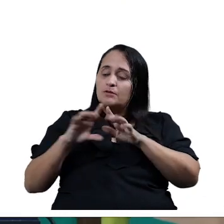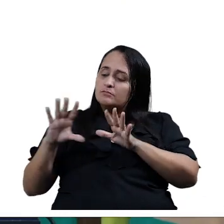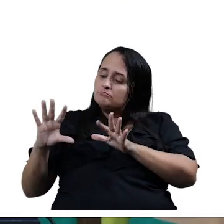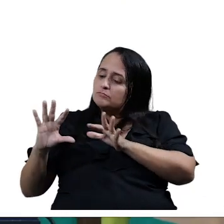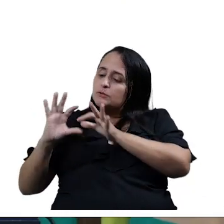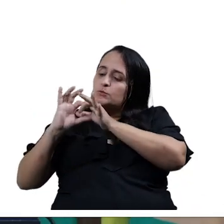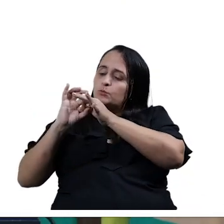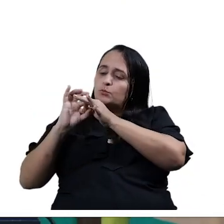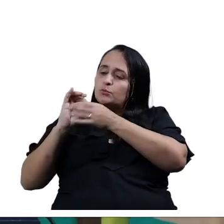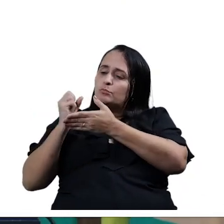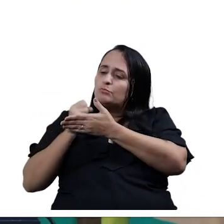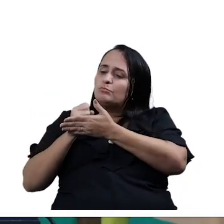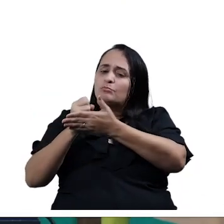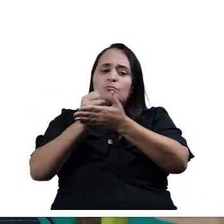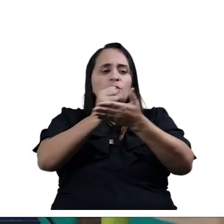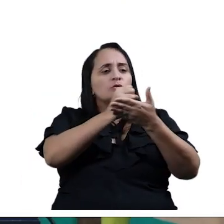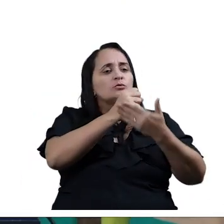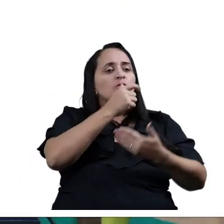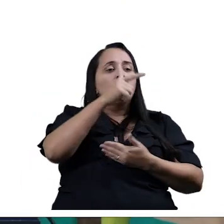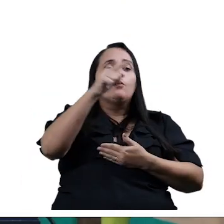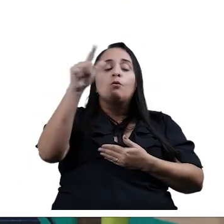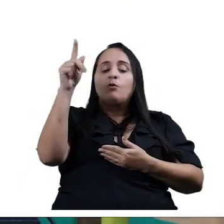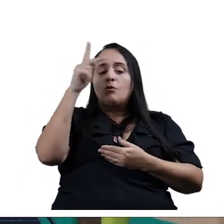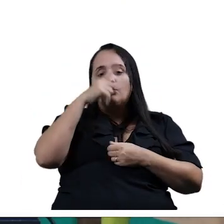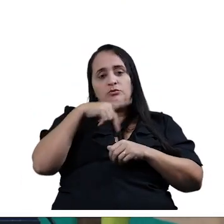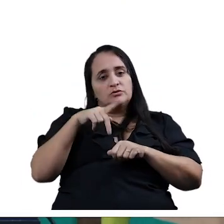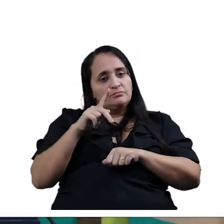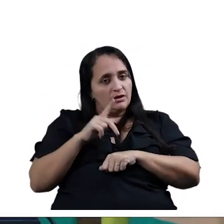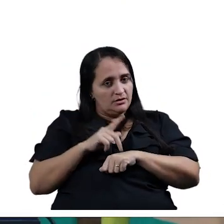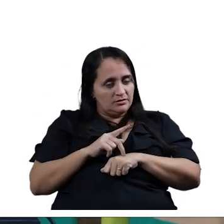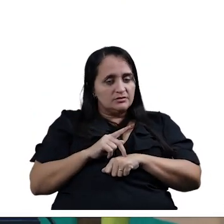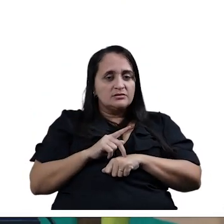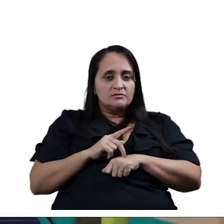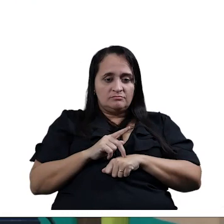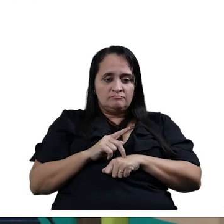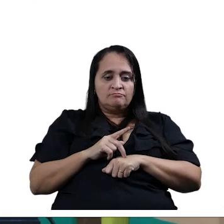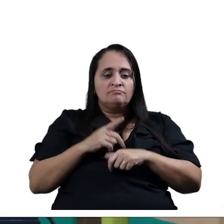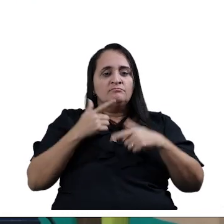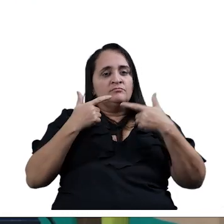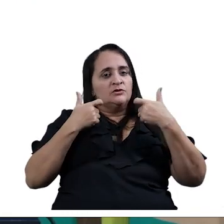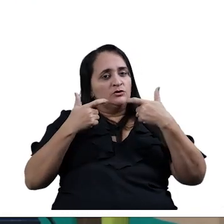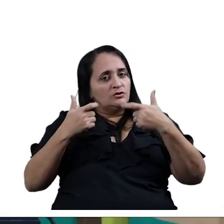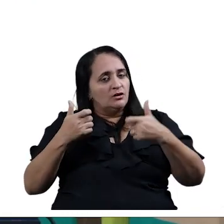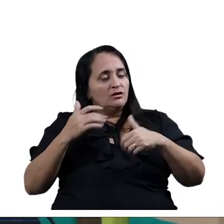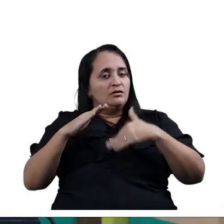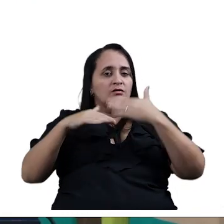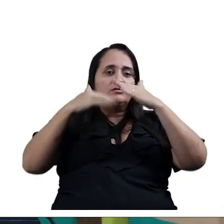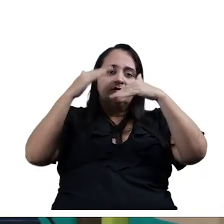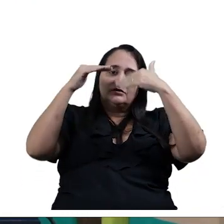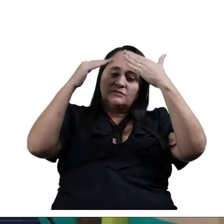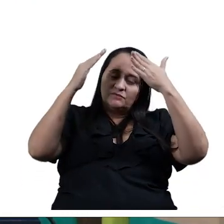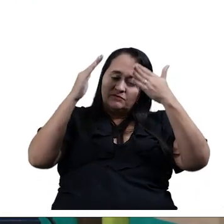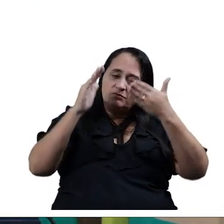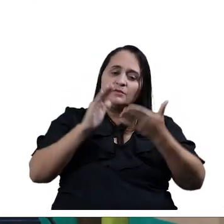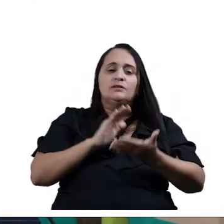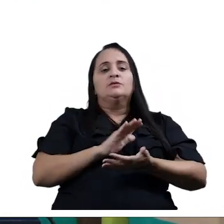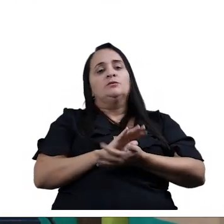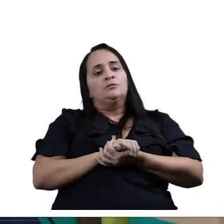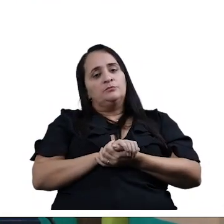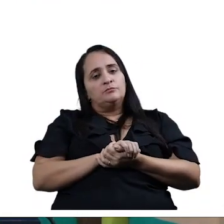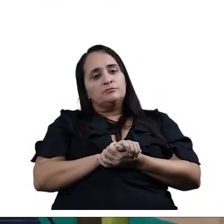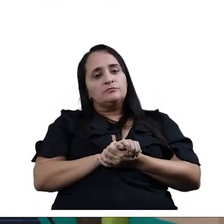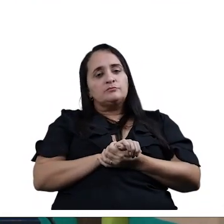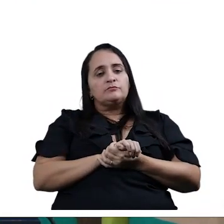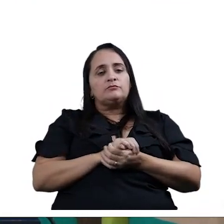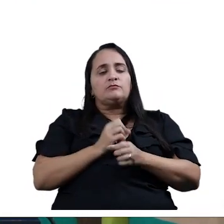questões de guerra e desenvolvimento. A ONU está atuante há muitos anos, tá? E ela nasceu